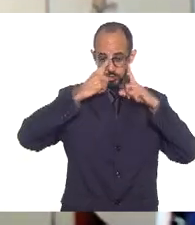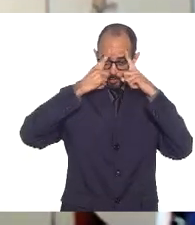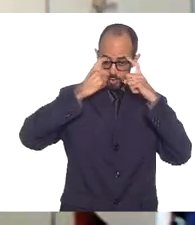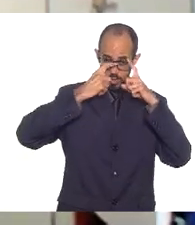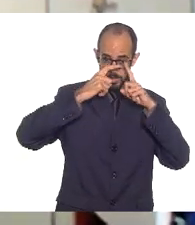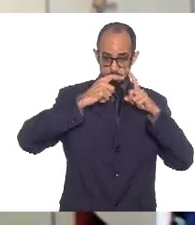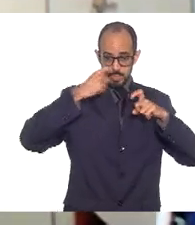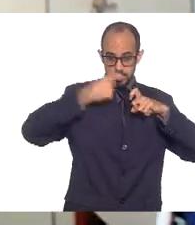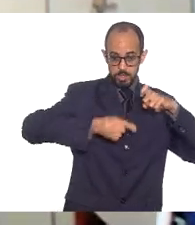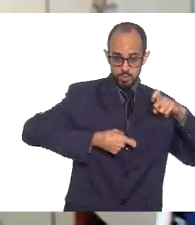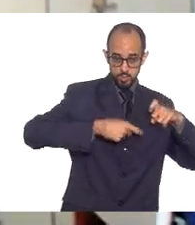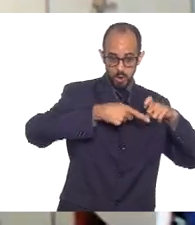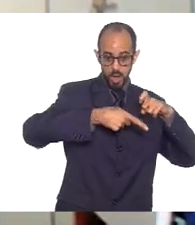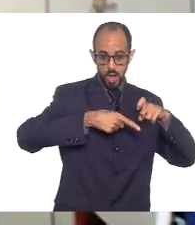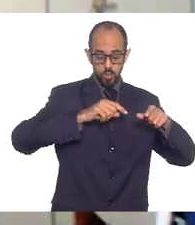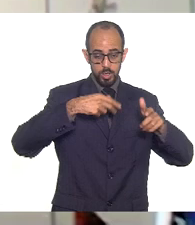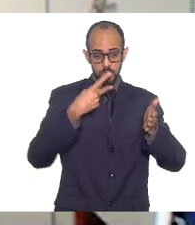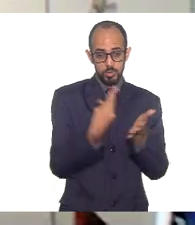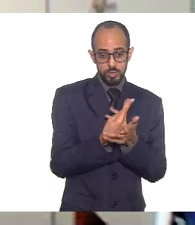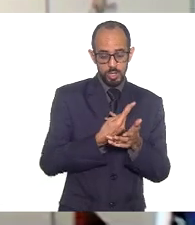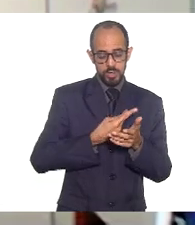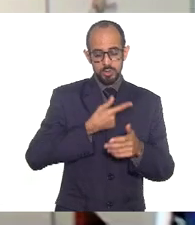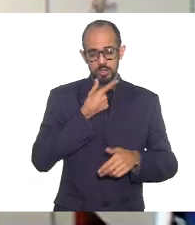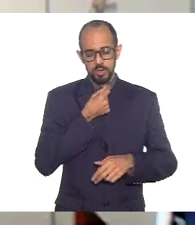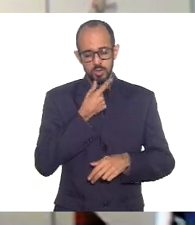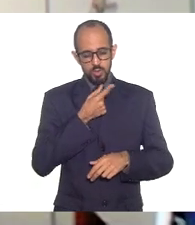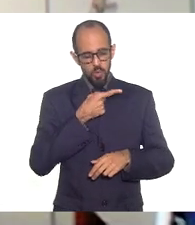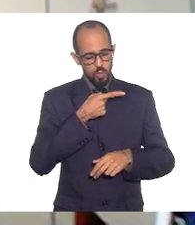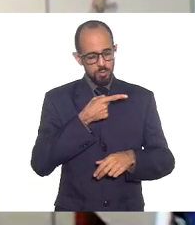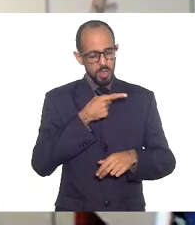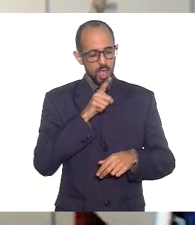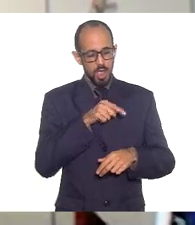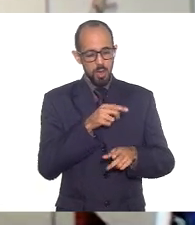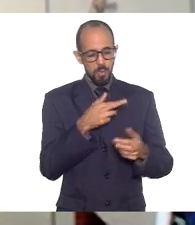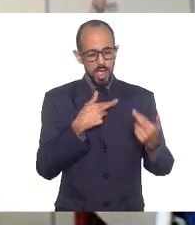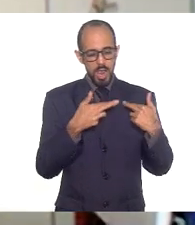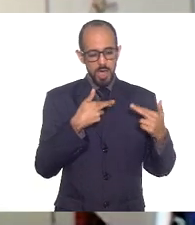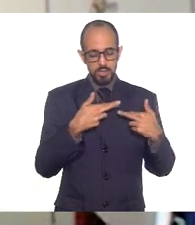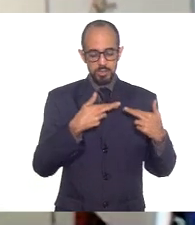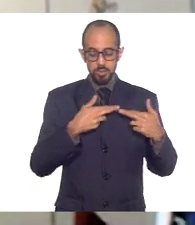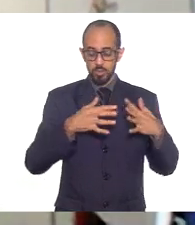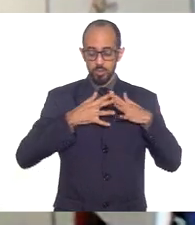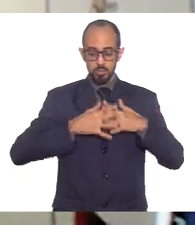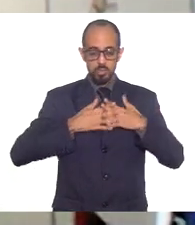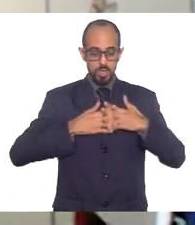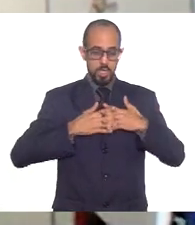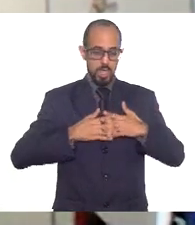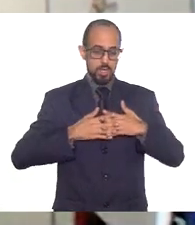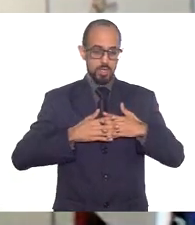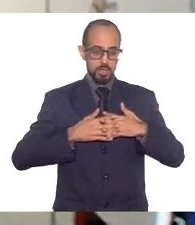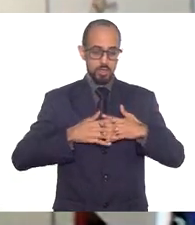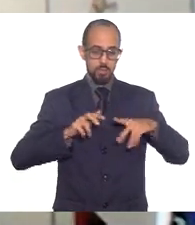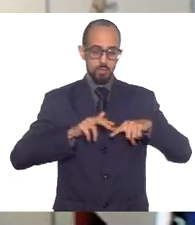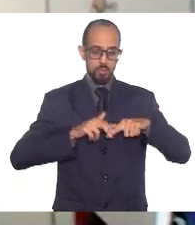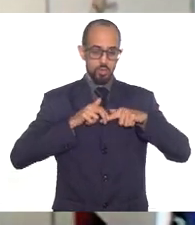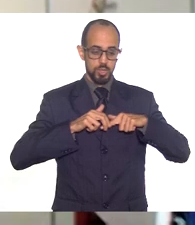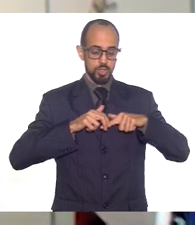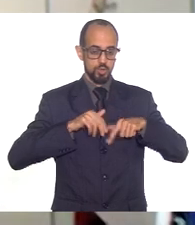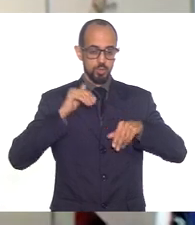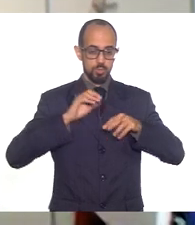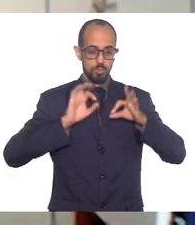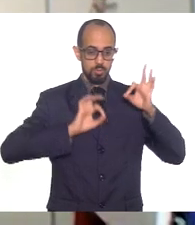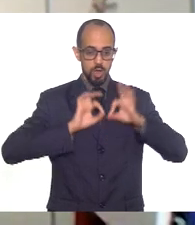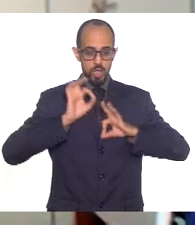com os agentes relação da Custódia é uma relação muito tenso né então um projeto da deputada